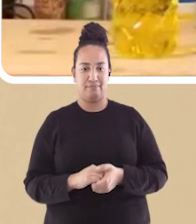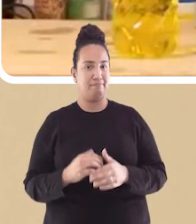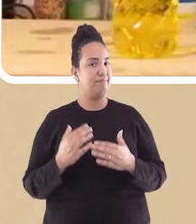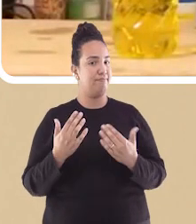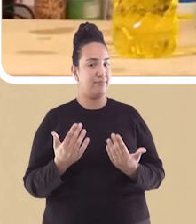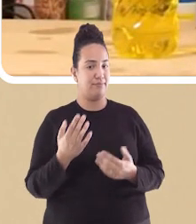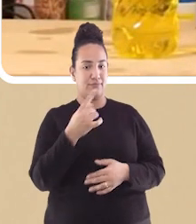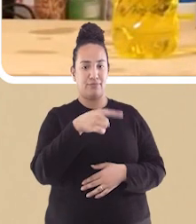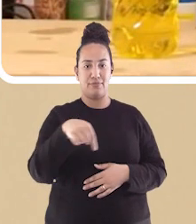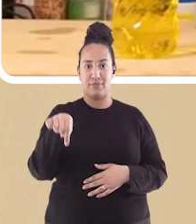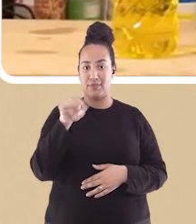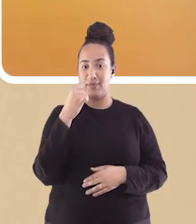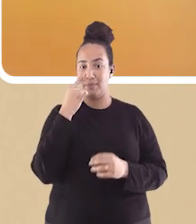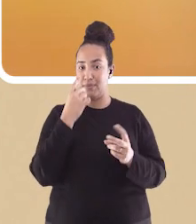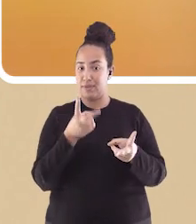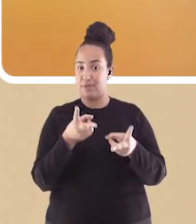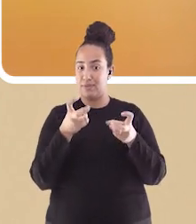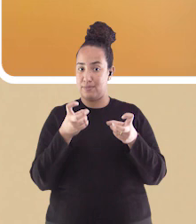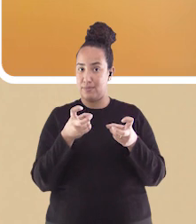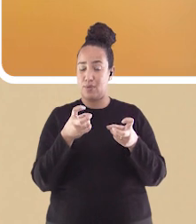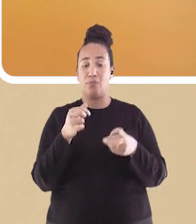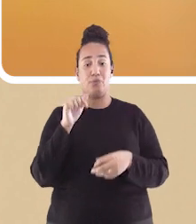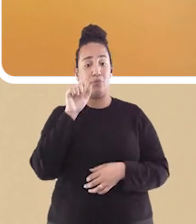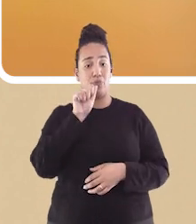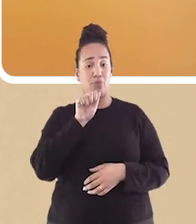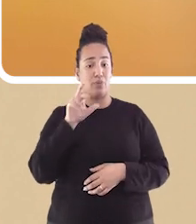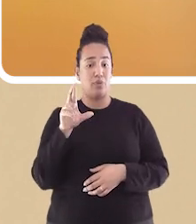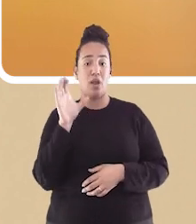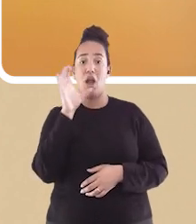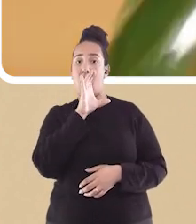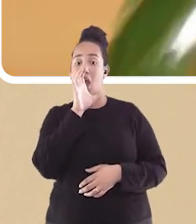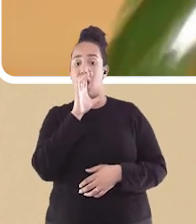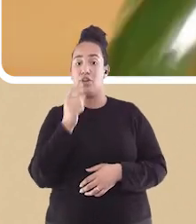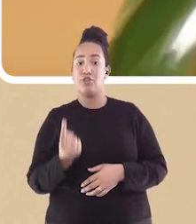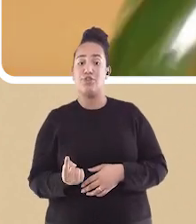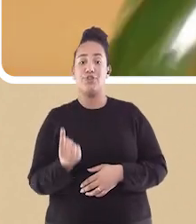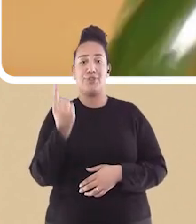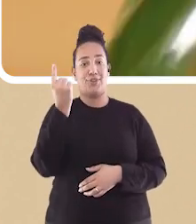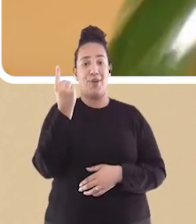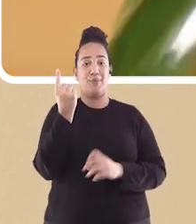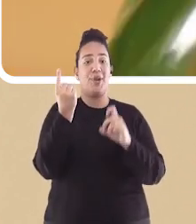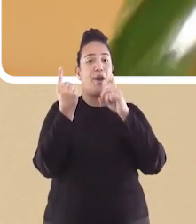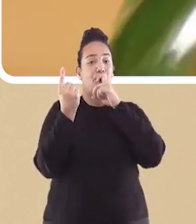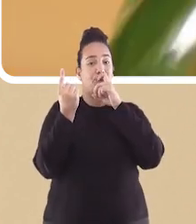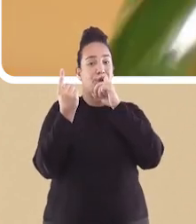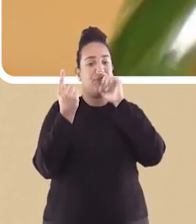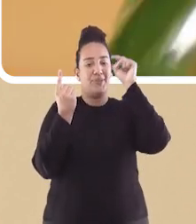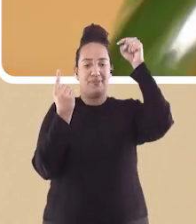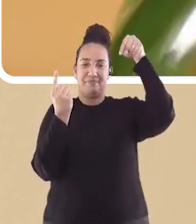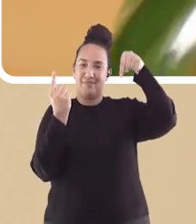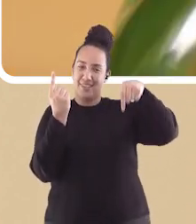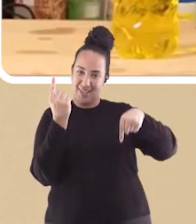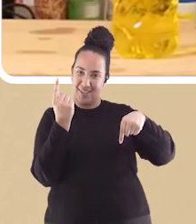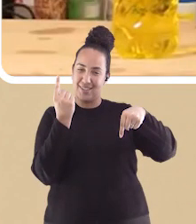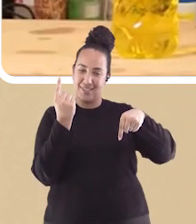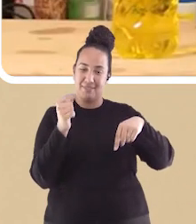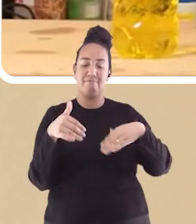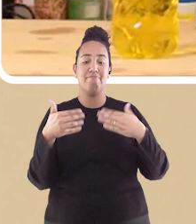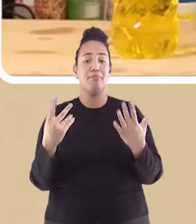Como você viu, em um dia comum, o ar quente sobe e o ar frio desce. Isso acontece